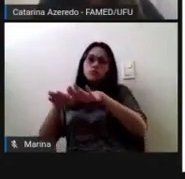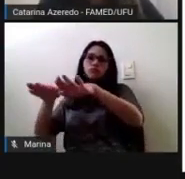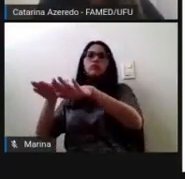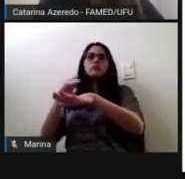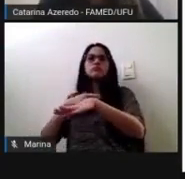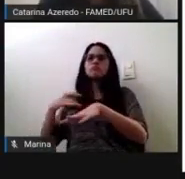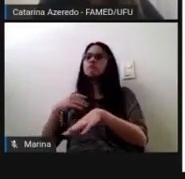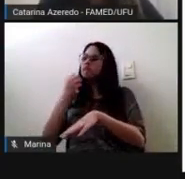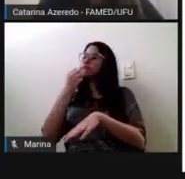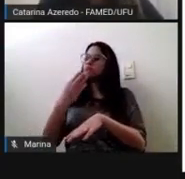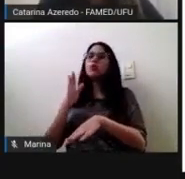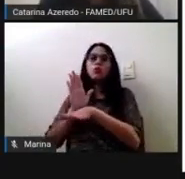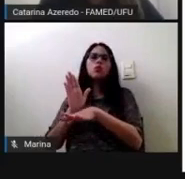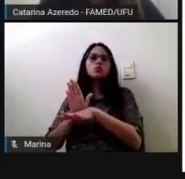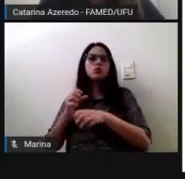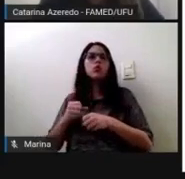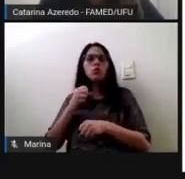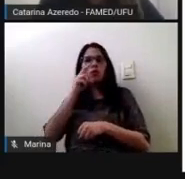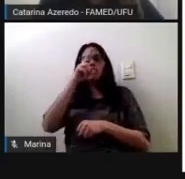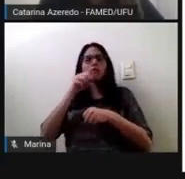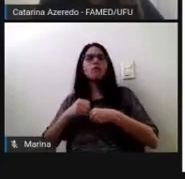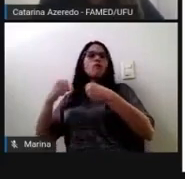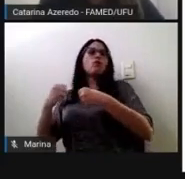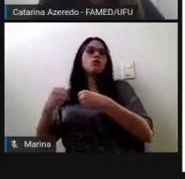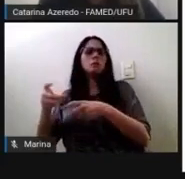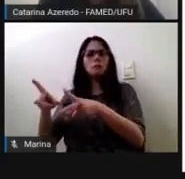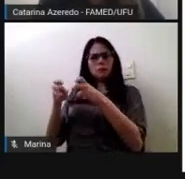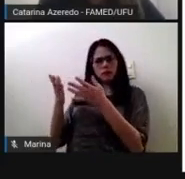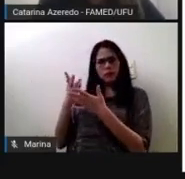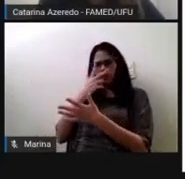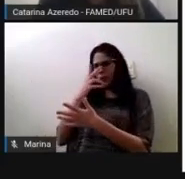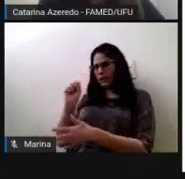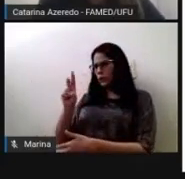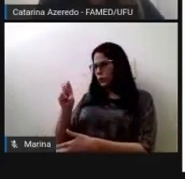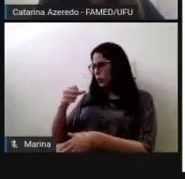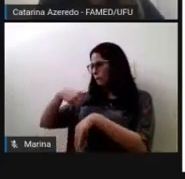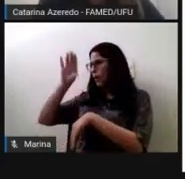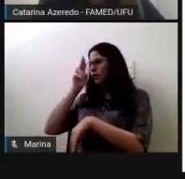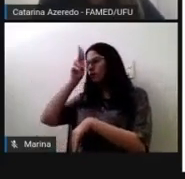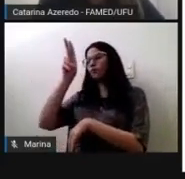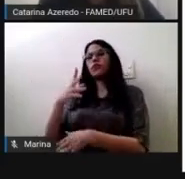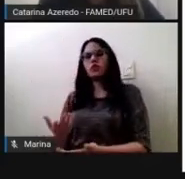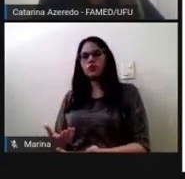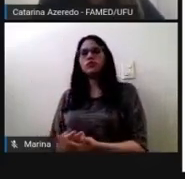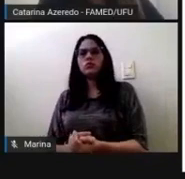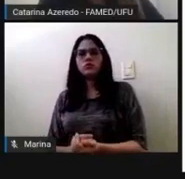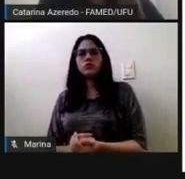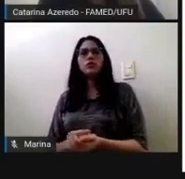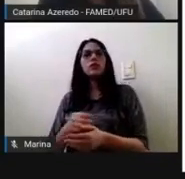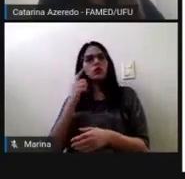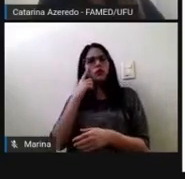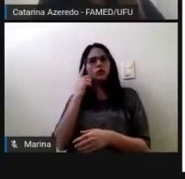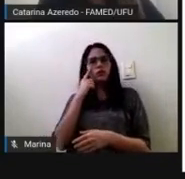muito importante para nós, então eu vejo o SUS muito mais forte, né? Eu assisti no Jornal da